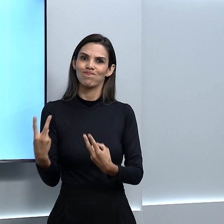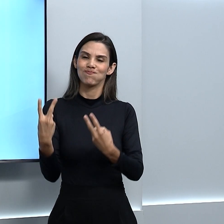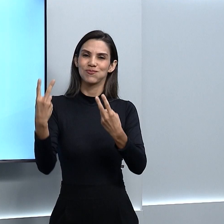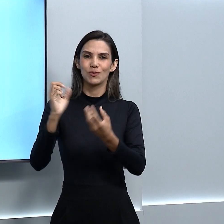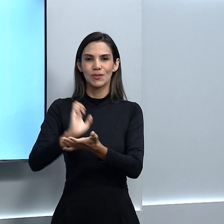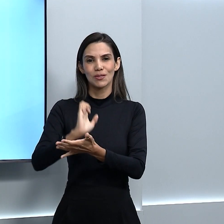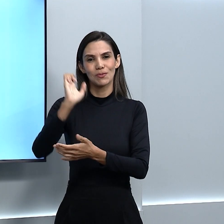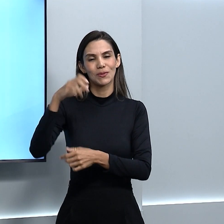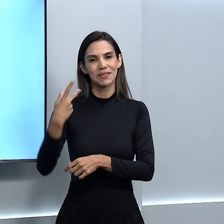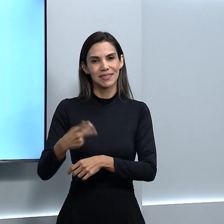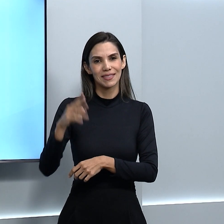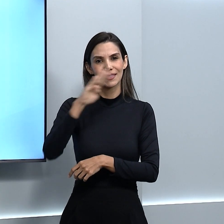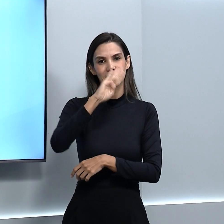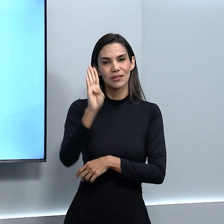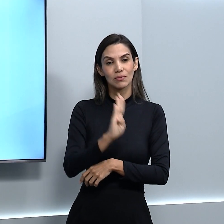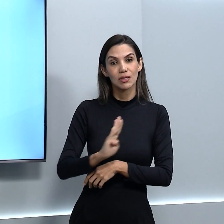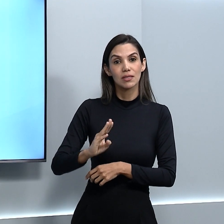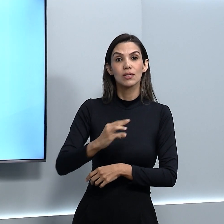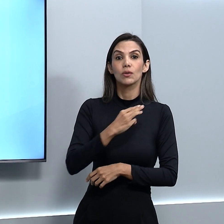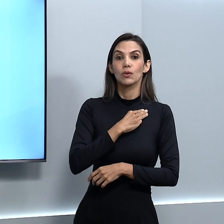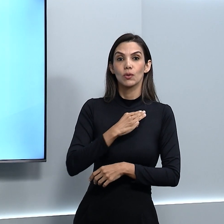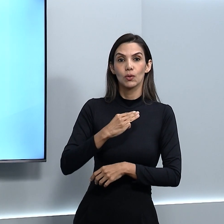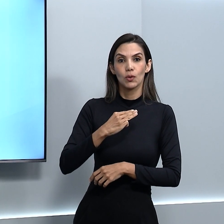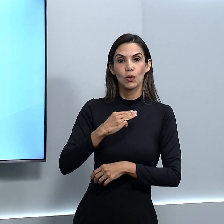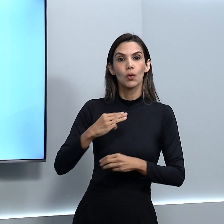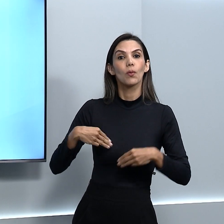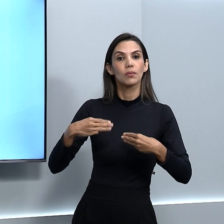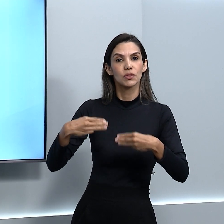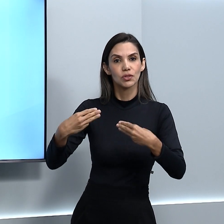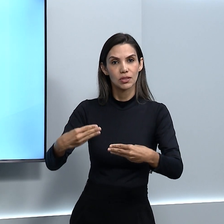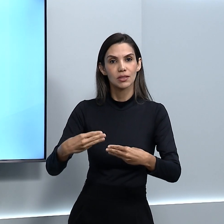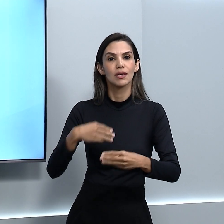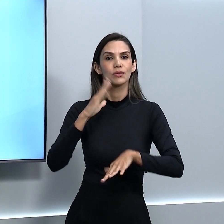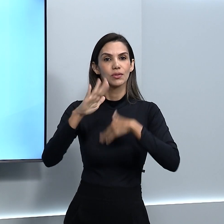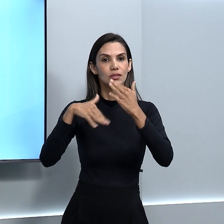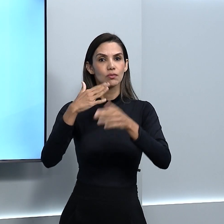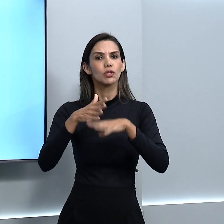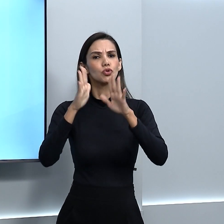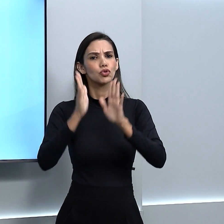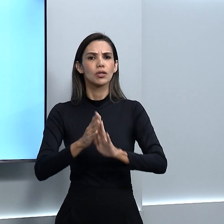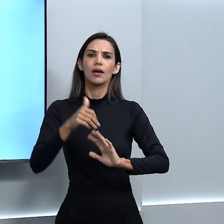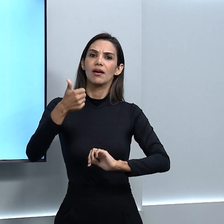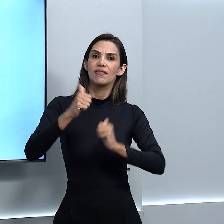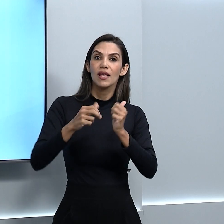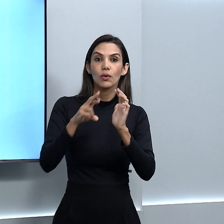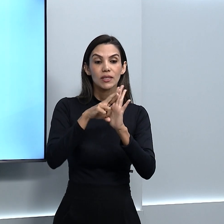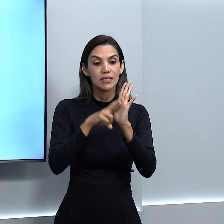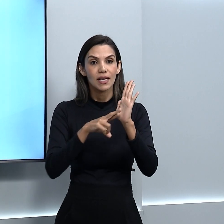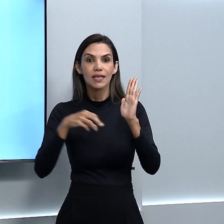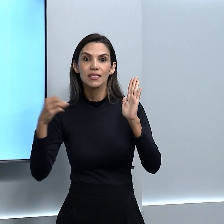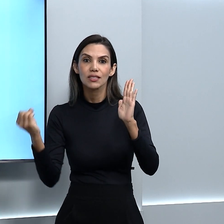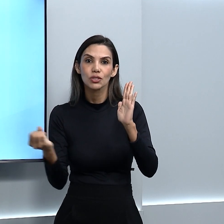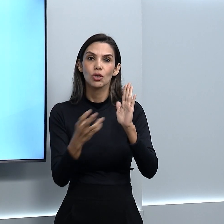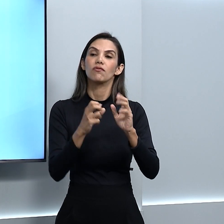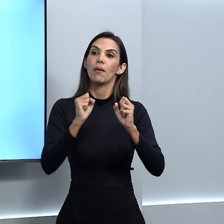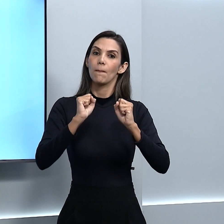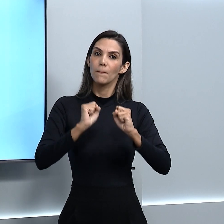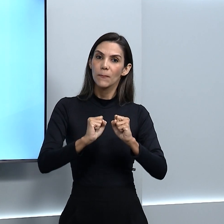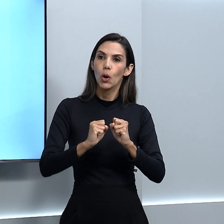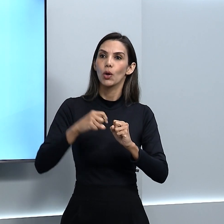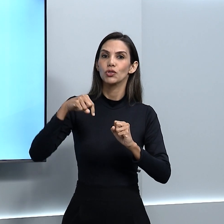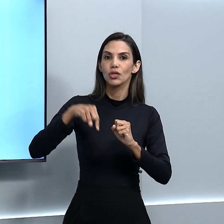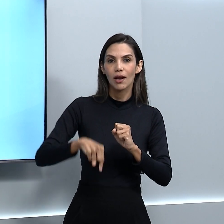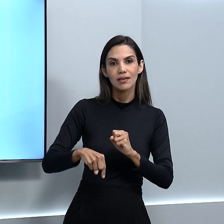exportados pelo Brasil. O ministro do Desenvolvimento avalia que o novo regime pode aumentar a competitividade da